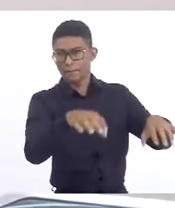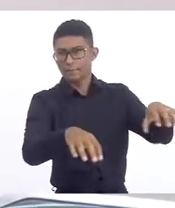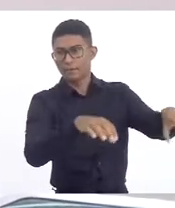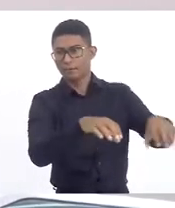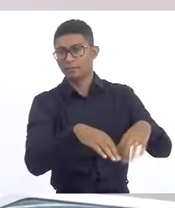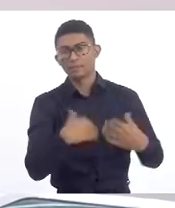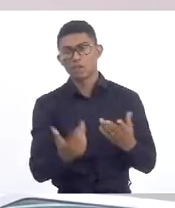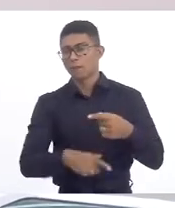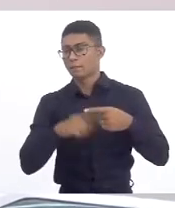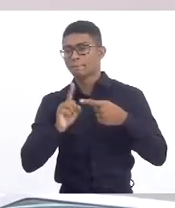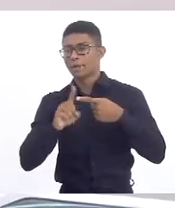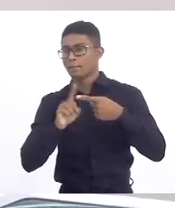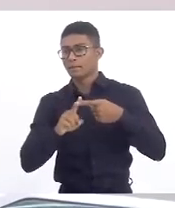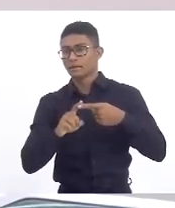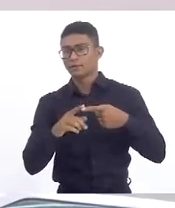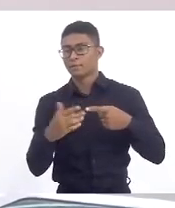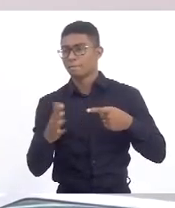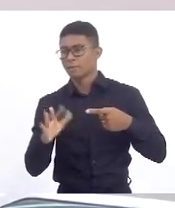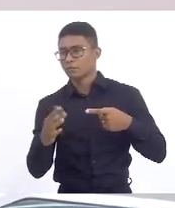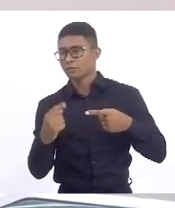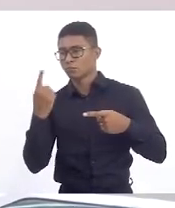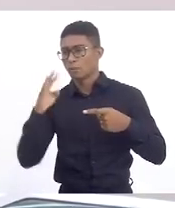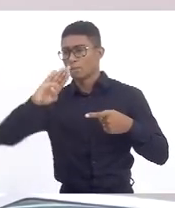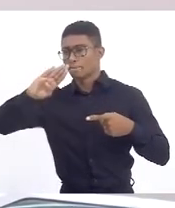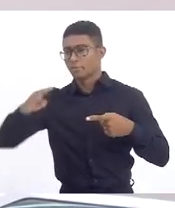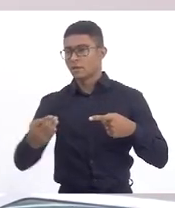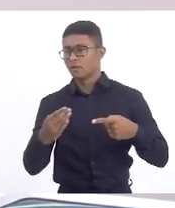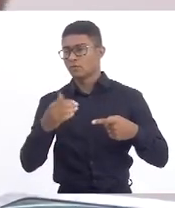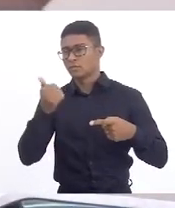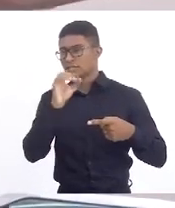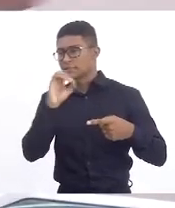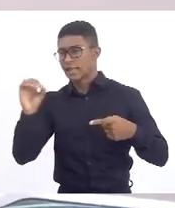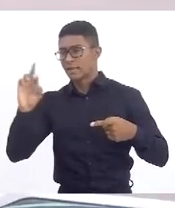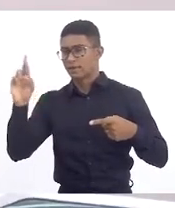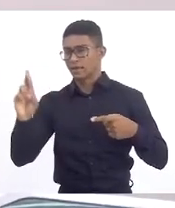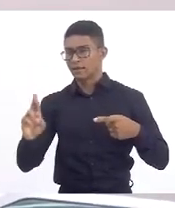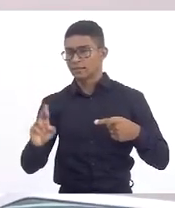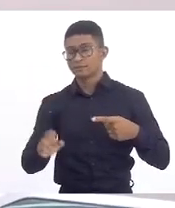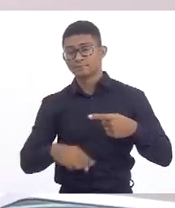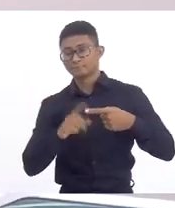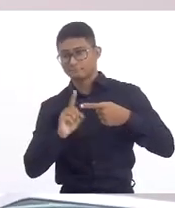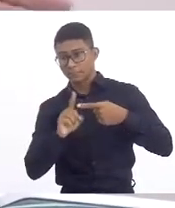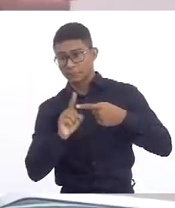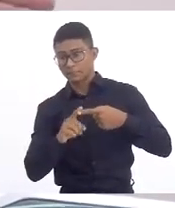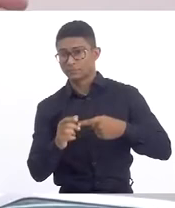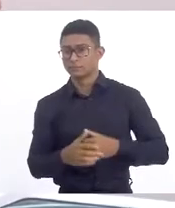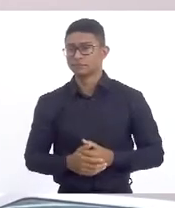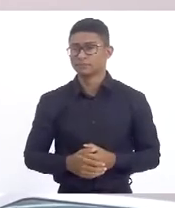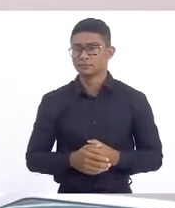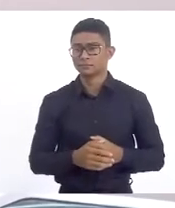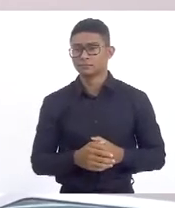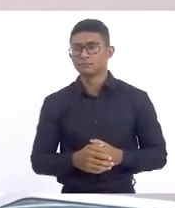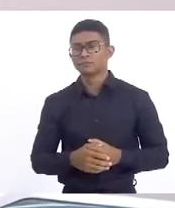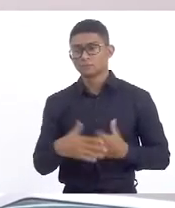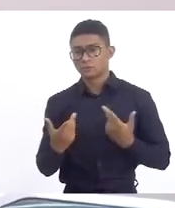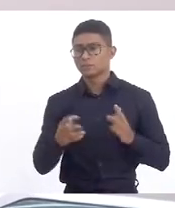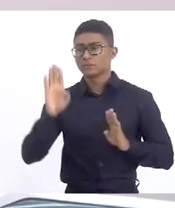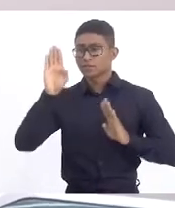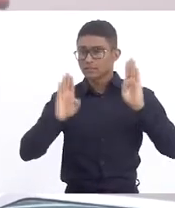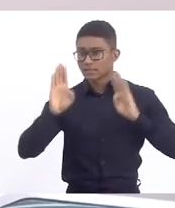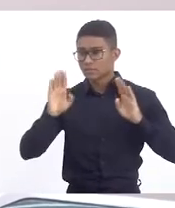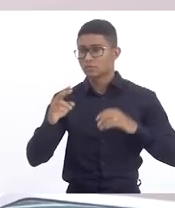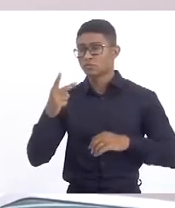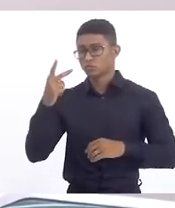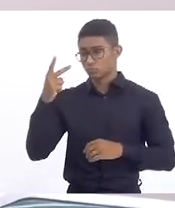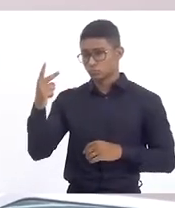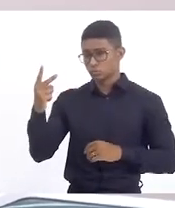era isso, 1,1 bilhão mais ou menos, que era a primeira fase. Nós licitamos todas, 2 licitações deram deserta e